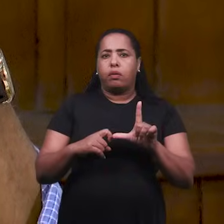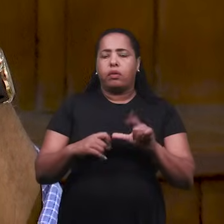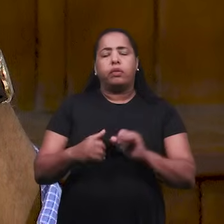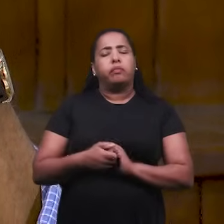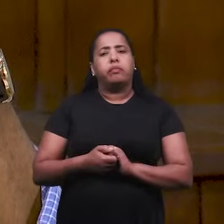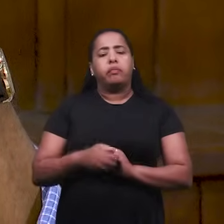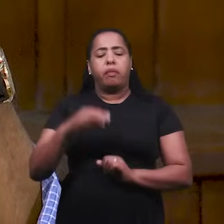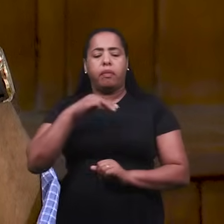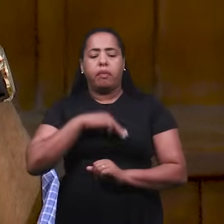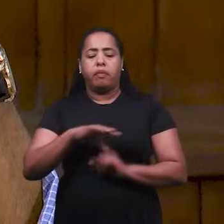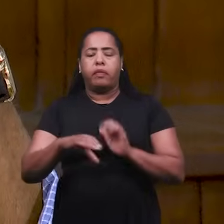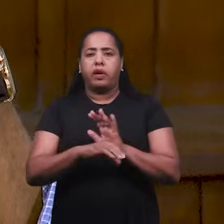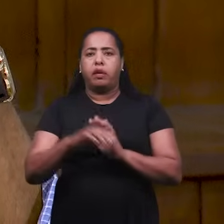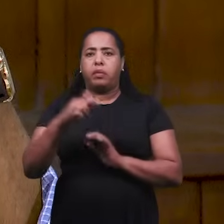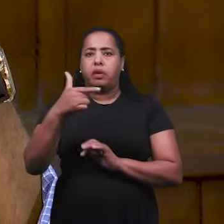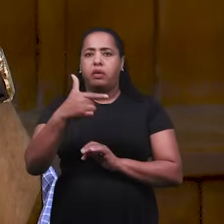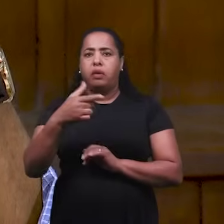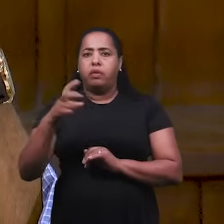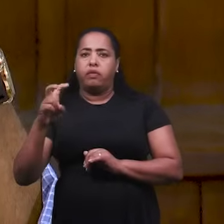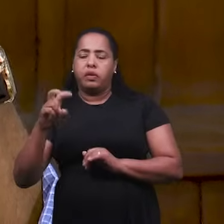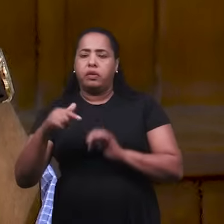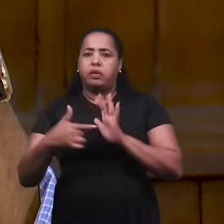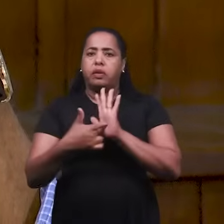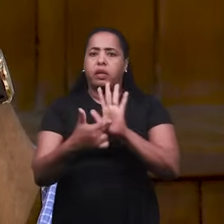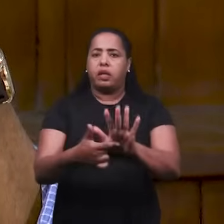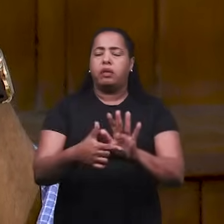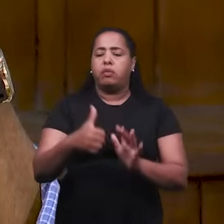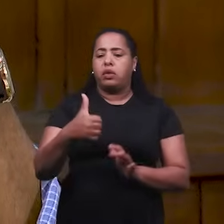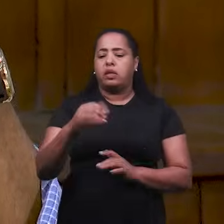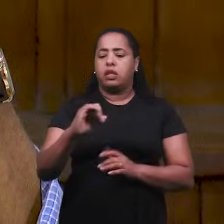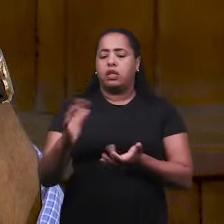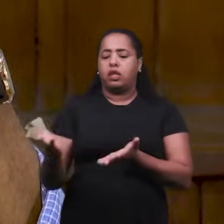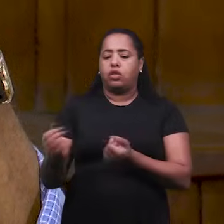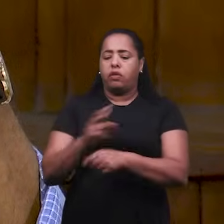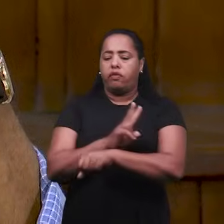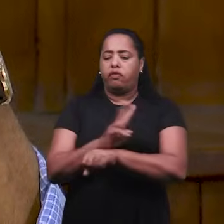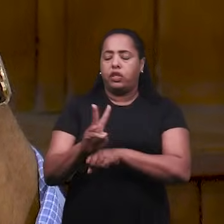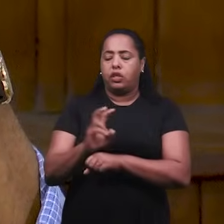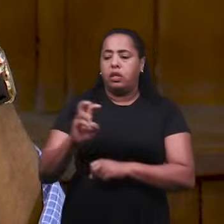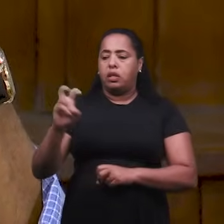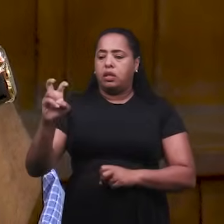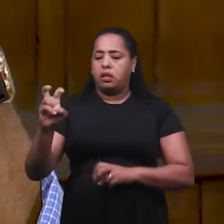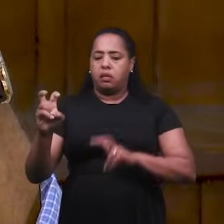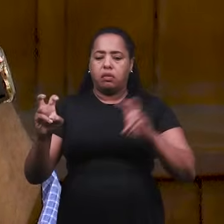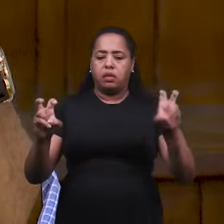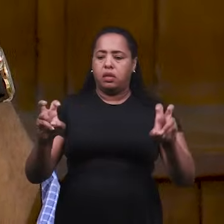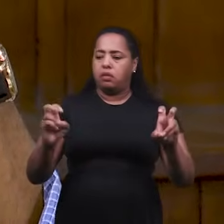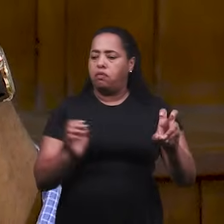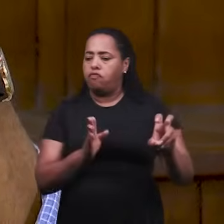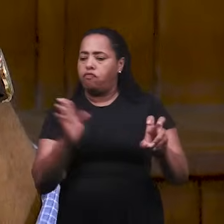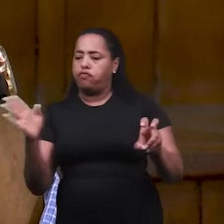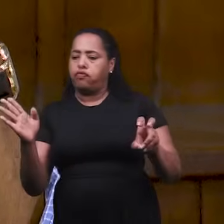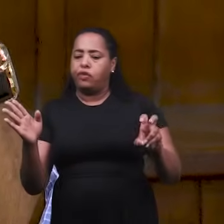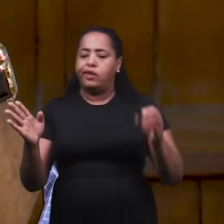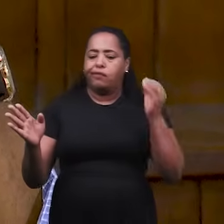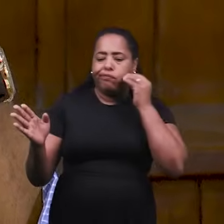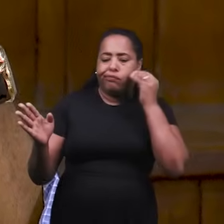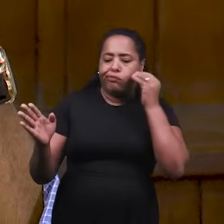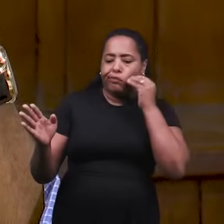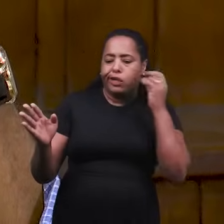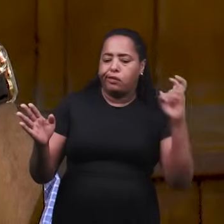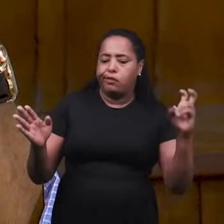Mateus 25, que fala sobre as 10 virgens. 5 entraram nas bodas, outras 5 quiseram entrar depois, não puderam entrar. Então tem gente que